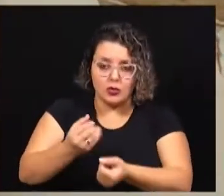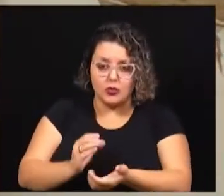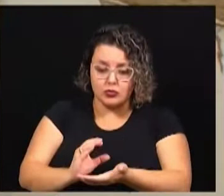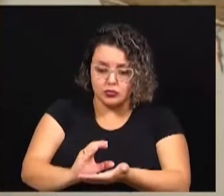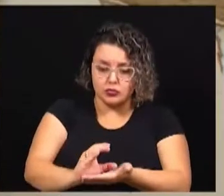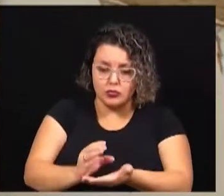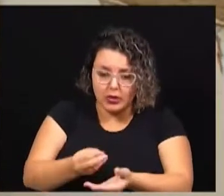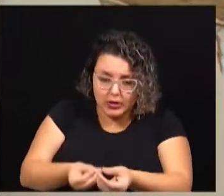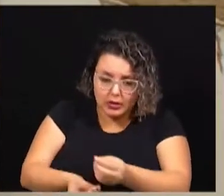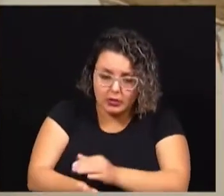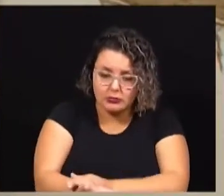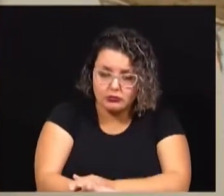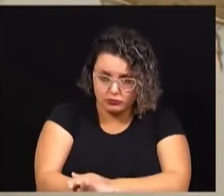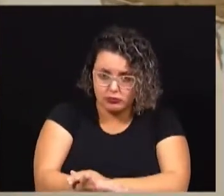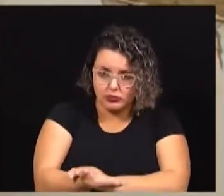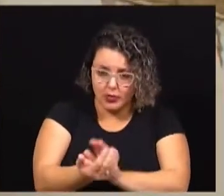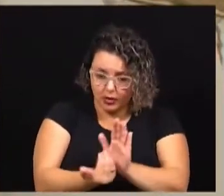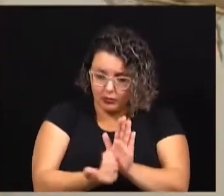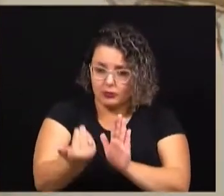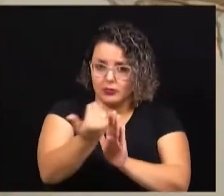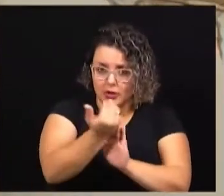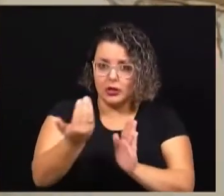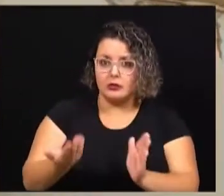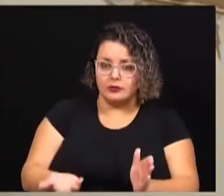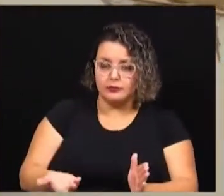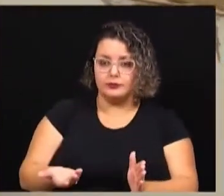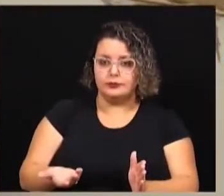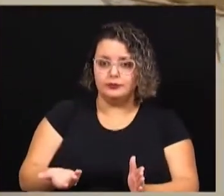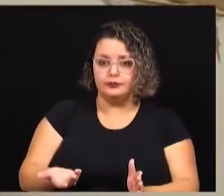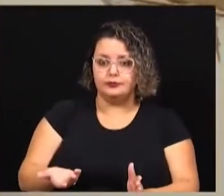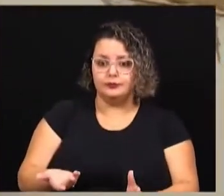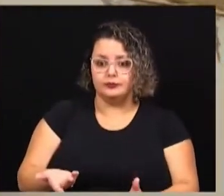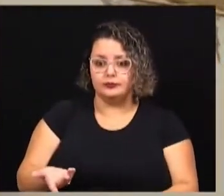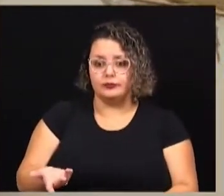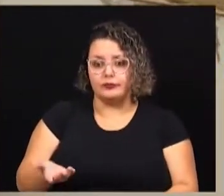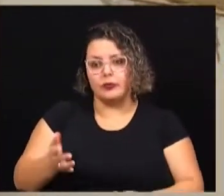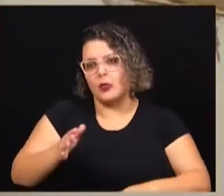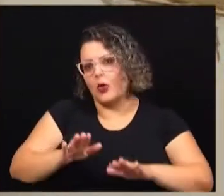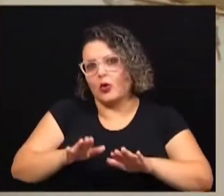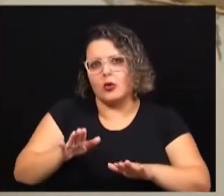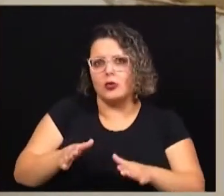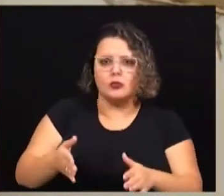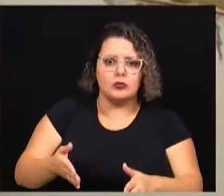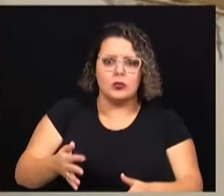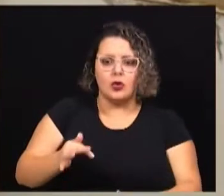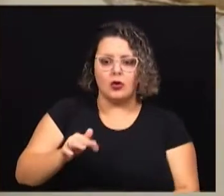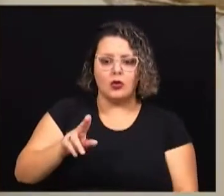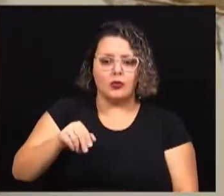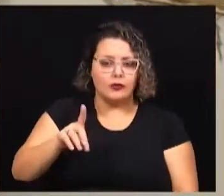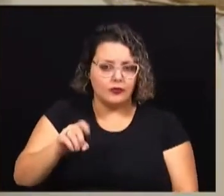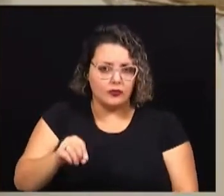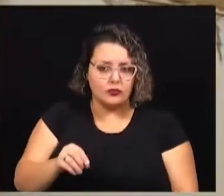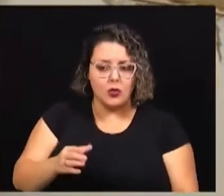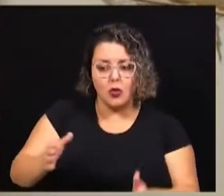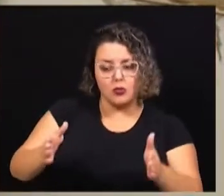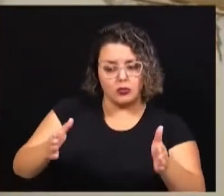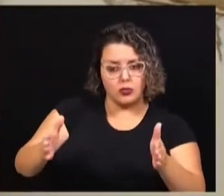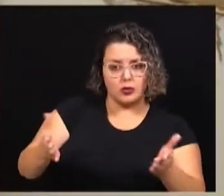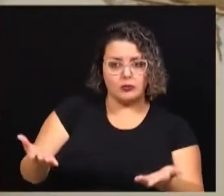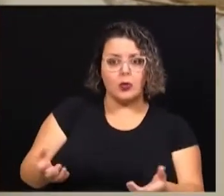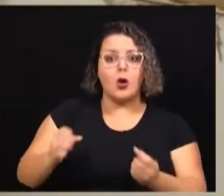esse valor em algo que vai te render mais. Então, até nem que seja, como o fundo é um dinheiro de longo